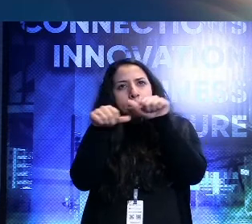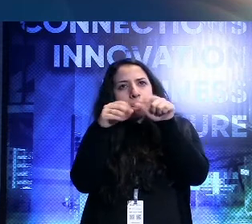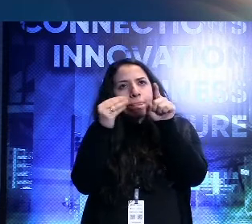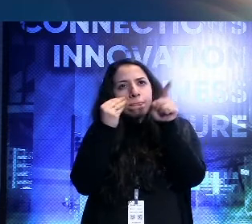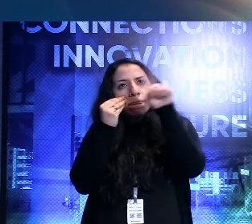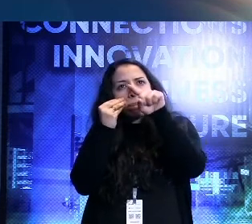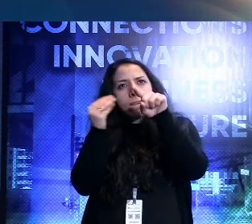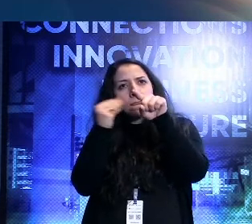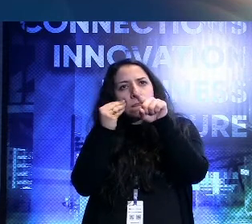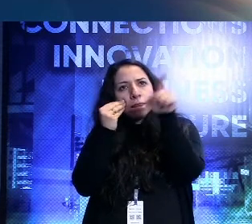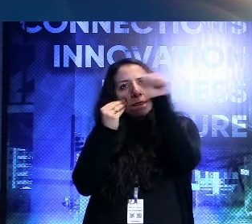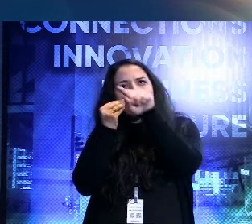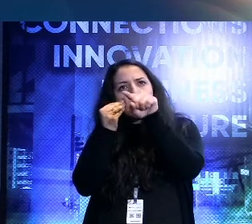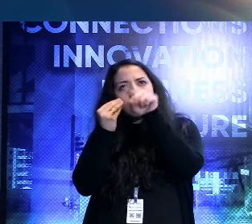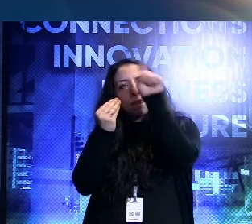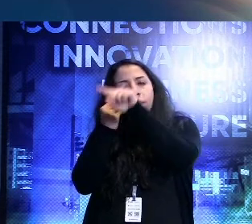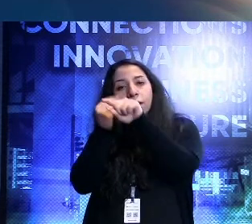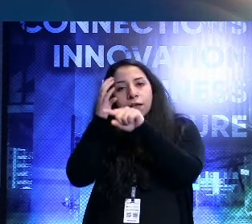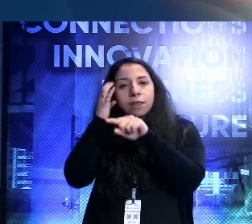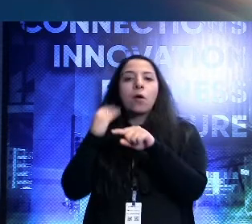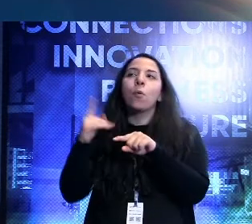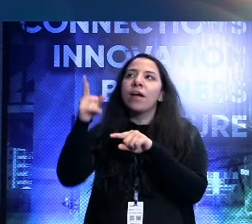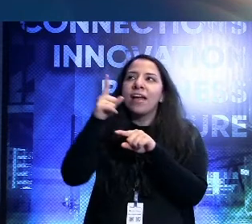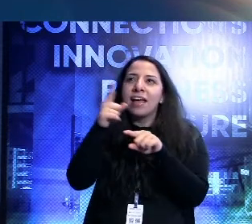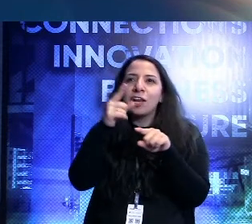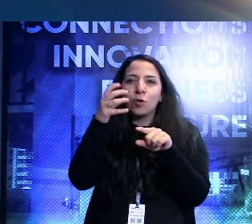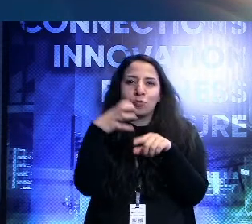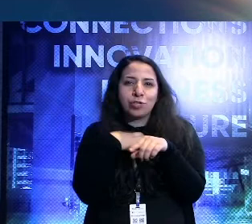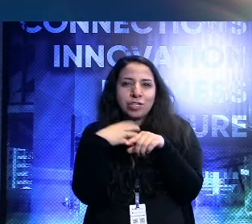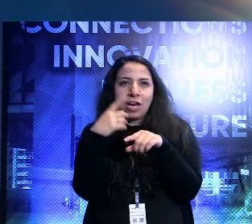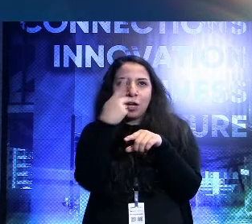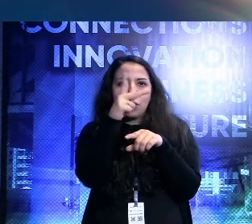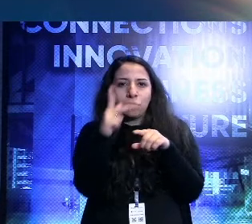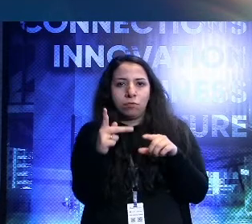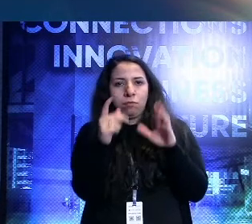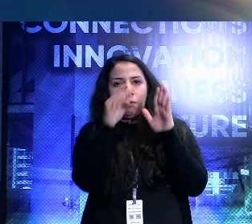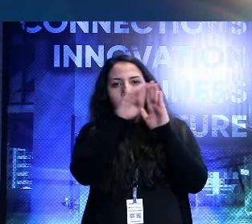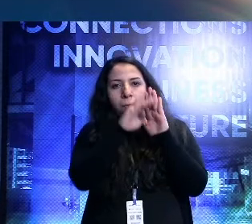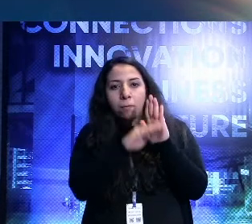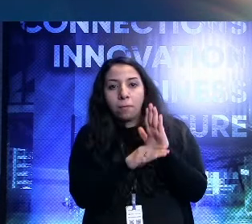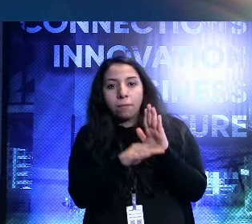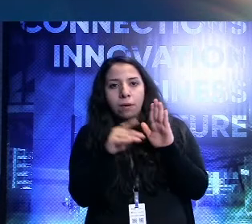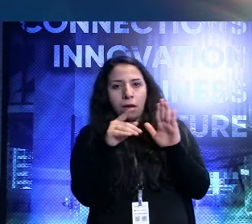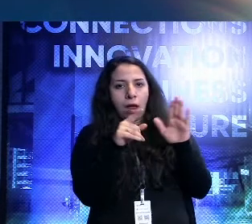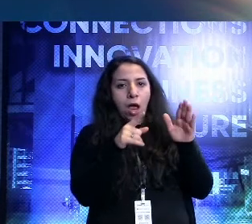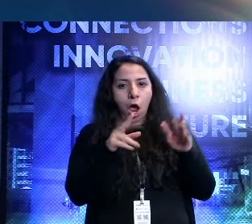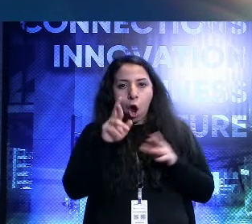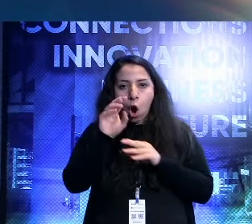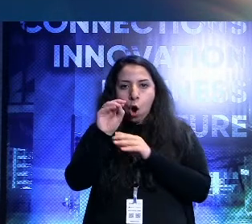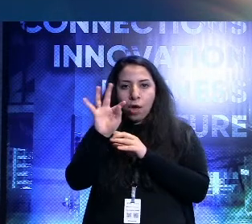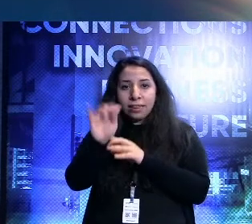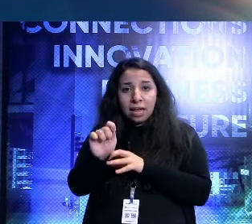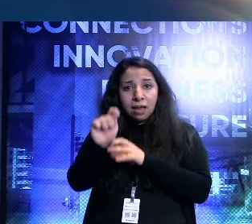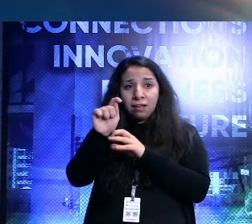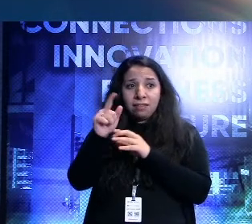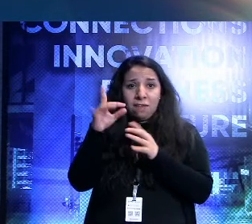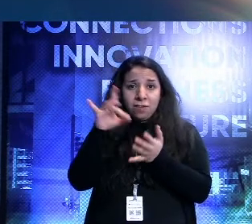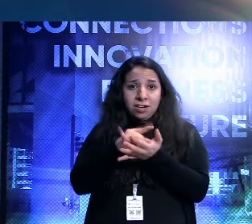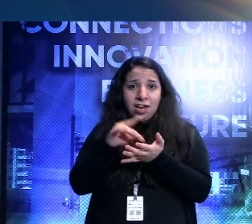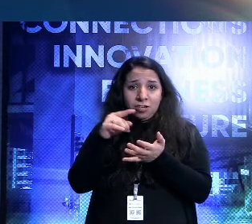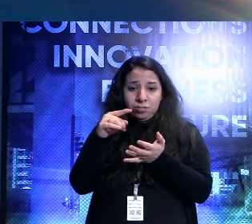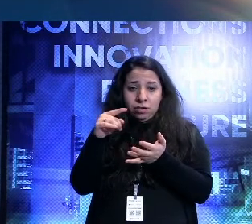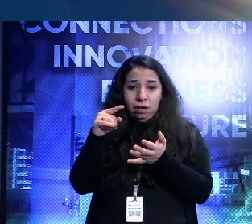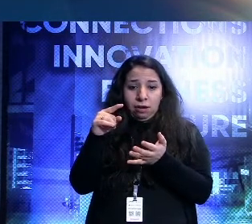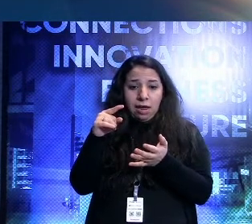maneira como ele está calculando essa rota. Cara, na verdade, o que eu estou trocando ali é a minha lógica de programação. Eu não